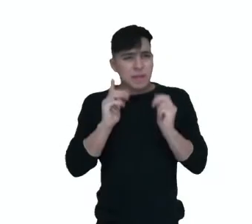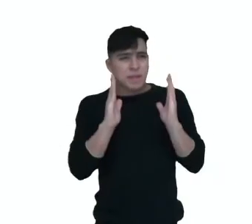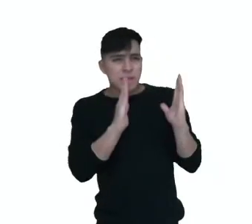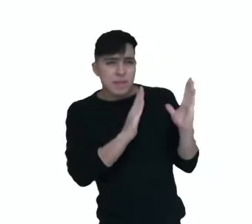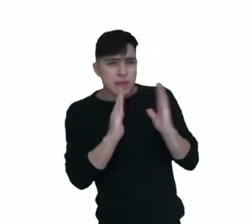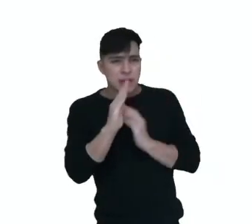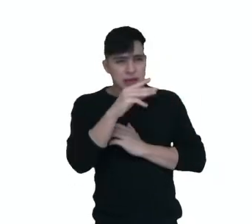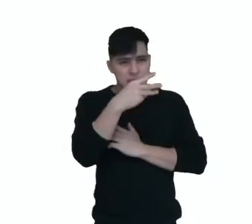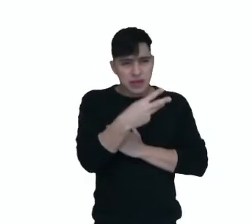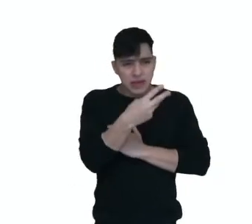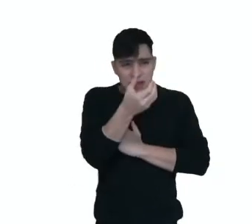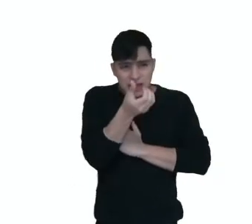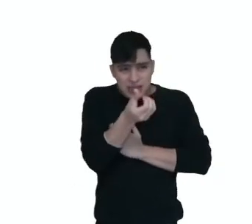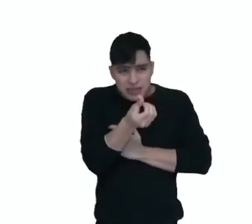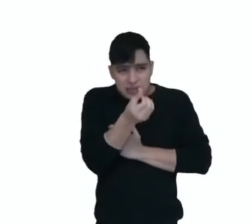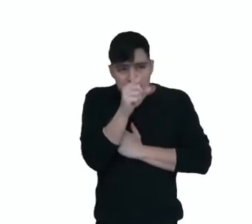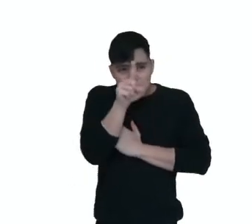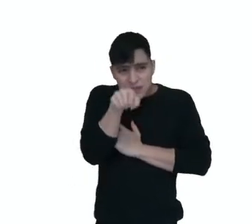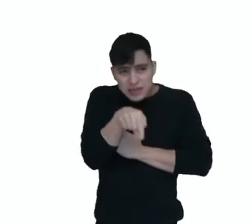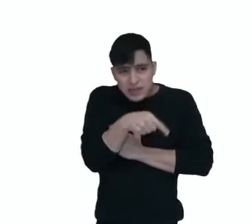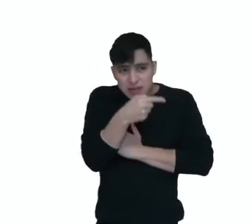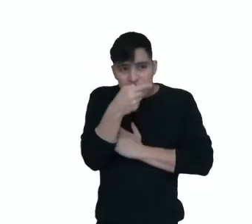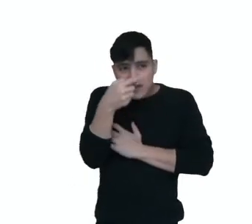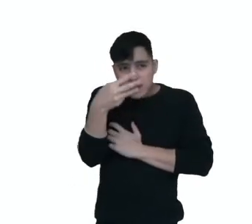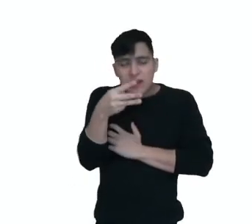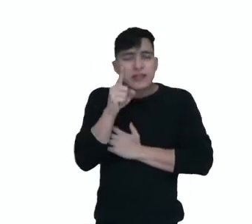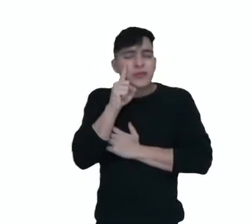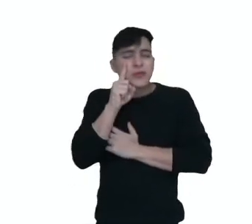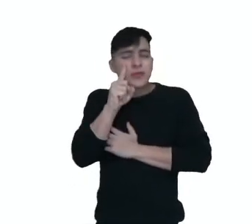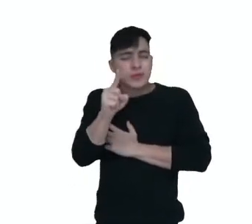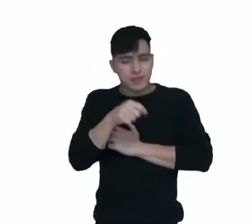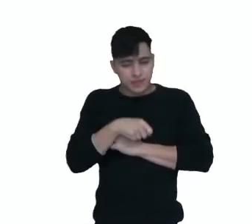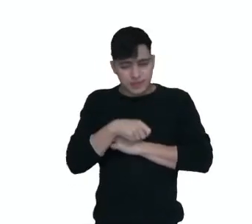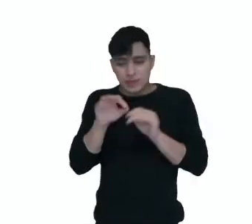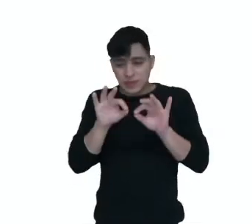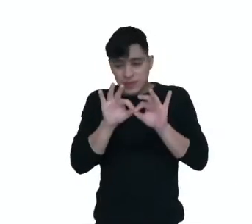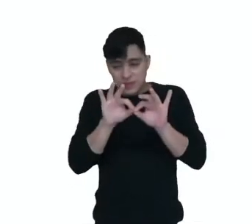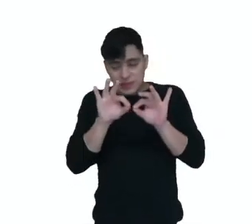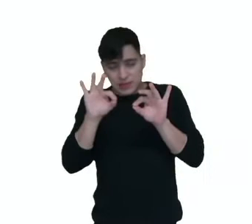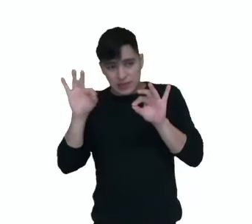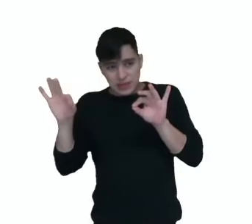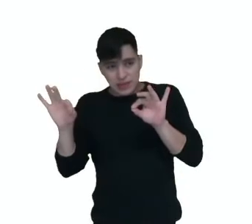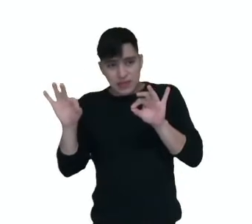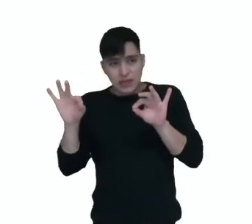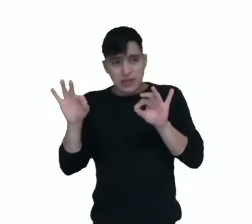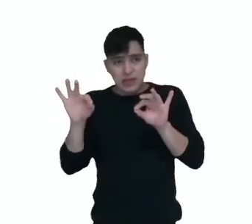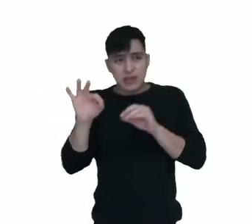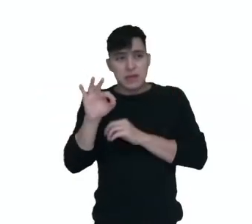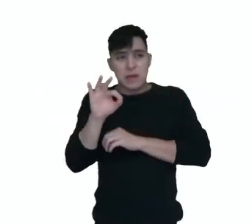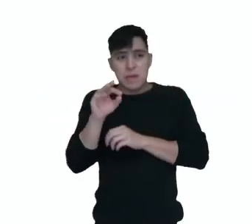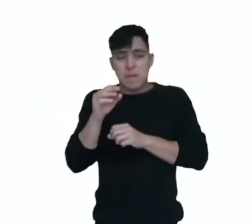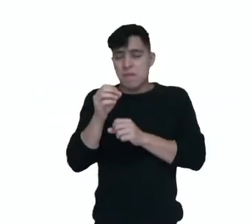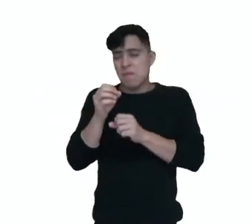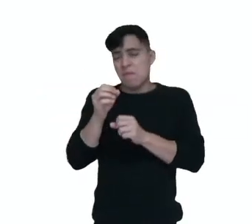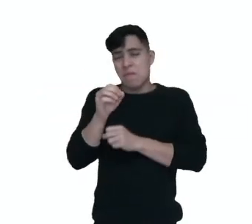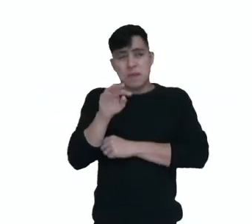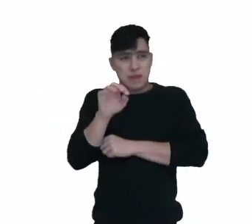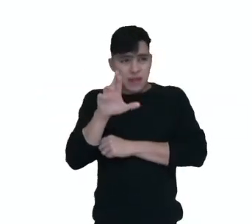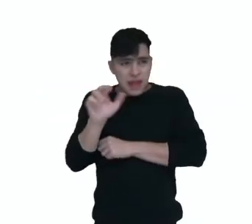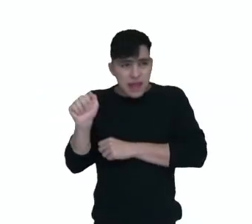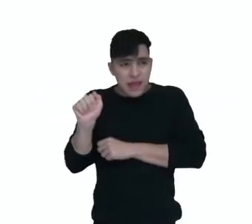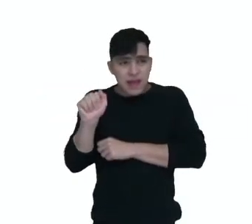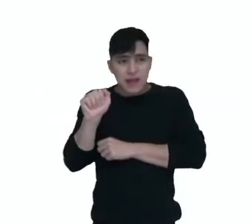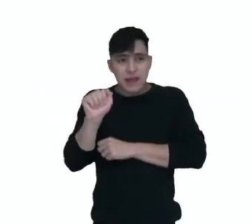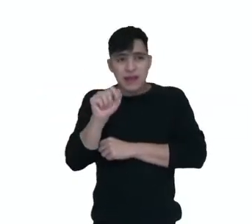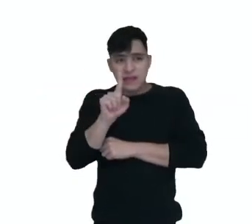de 365,3 dias, uma distância de 150 milhões de quilômetros. Se você fazer o cálculo, você vai ter ali um